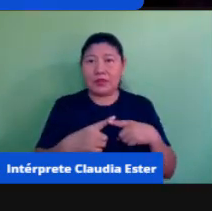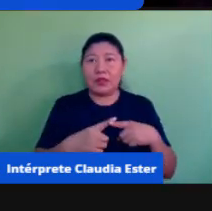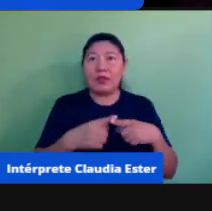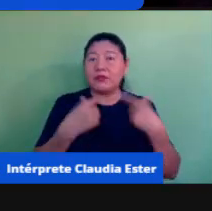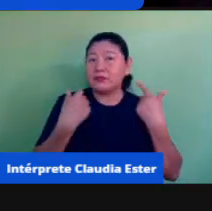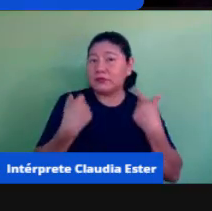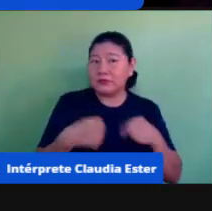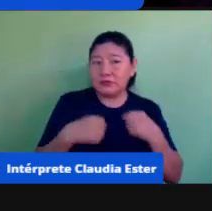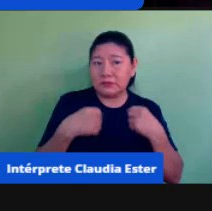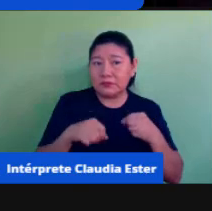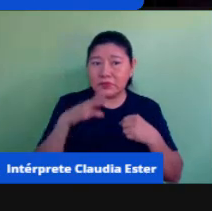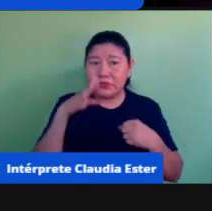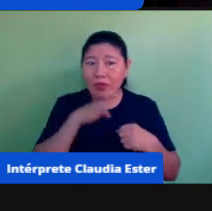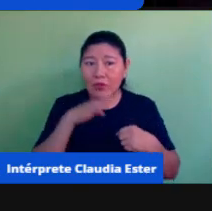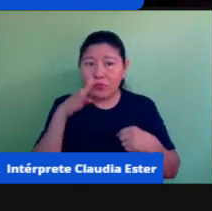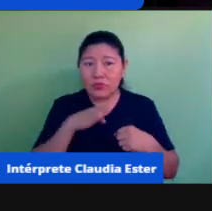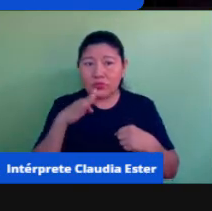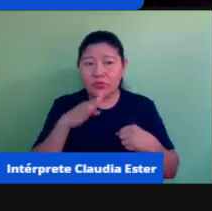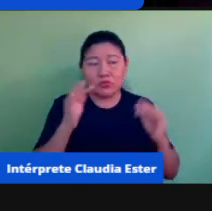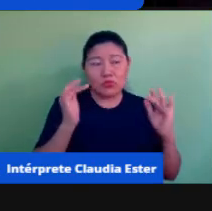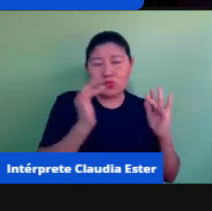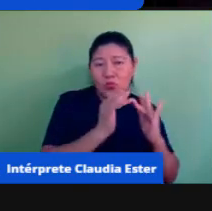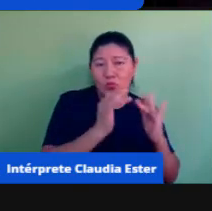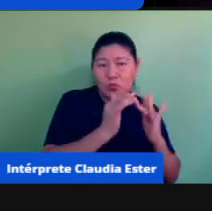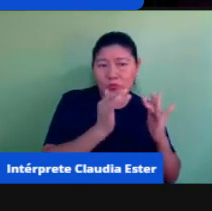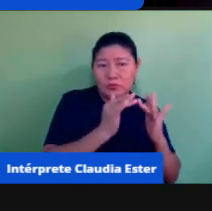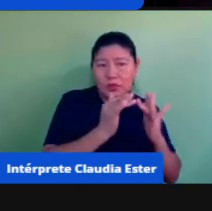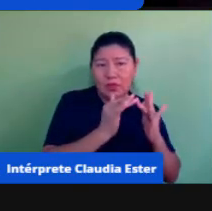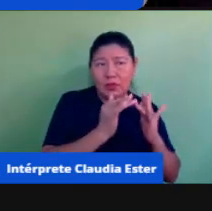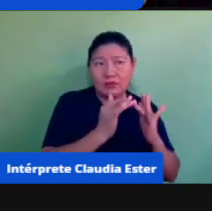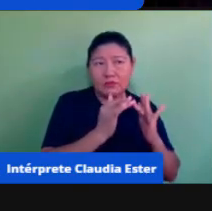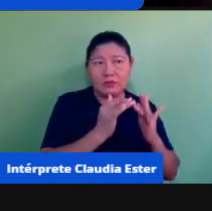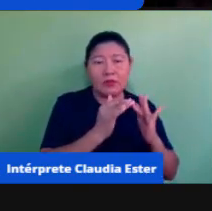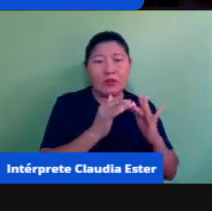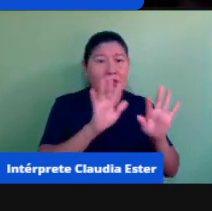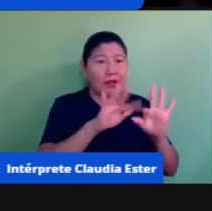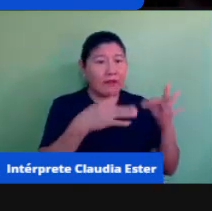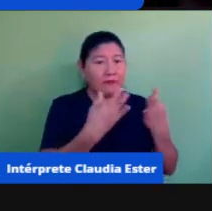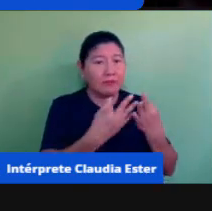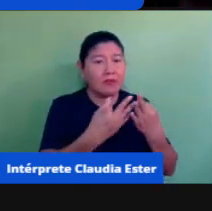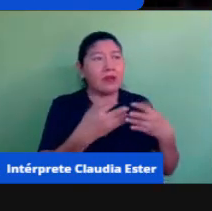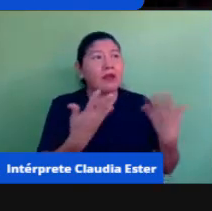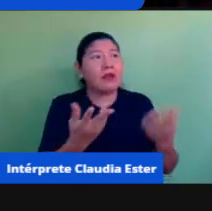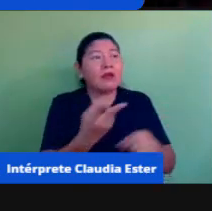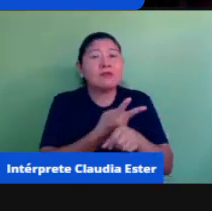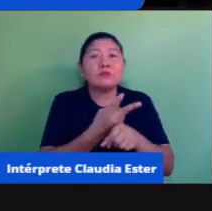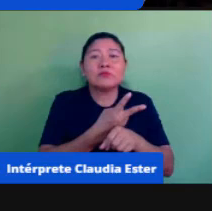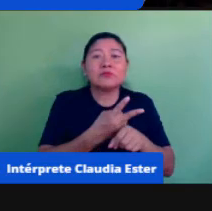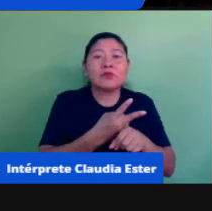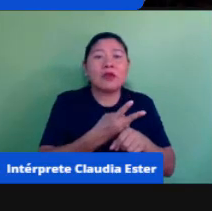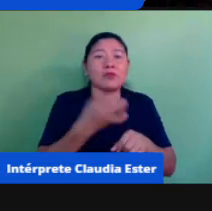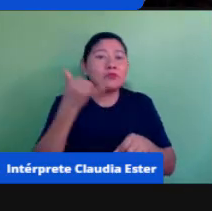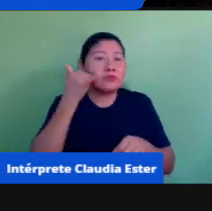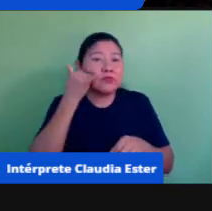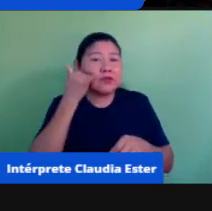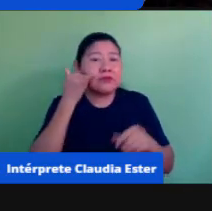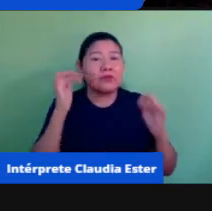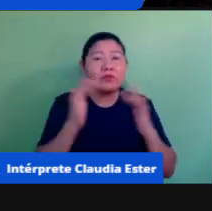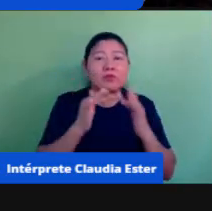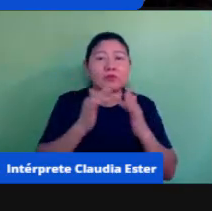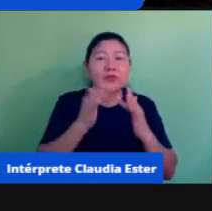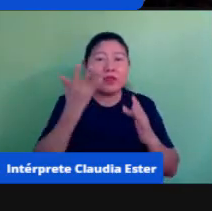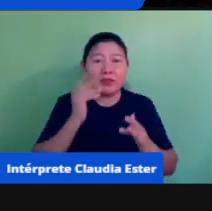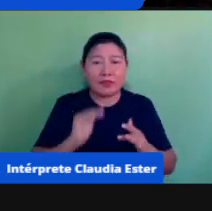escola, seu coordenador precisar entrar em contato, a sua planilha já vai estar ok. Então, você já tem todos os dados aqui. Esse espaço